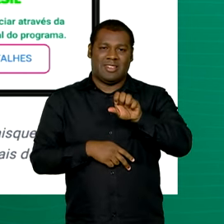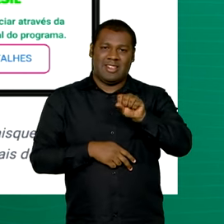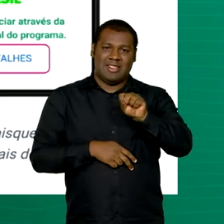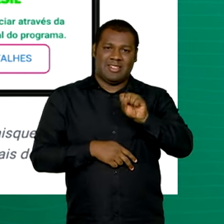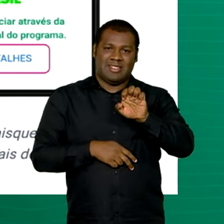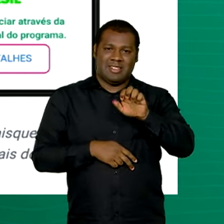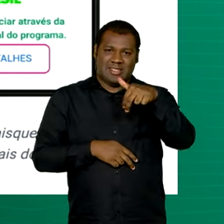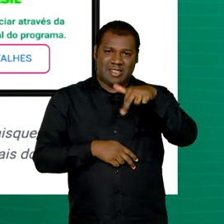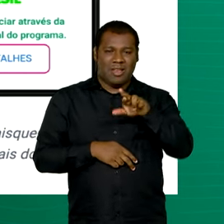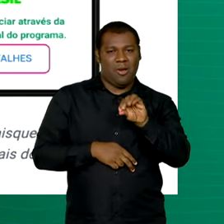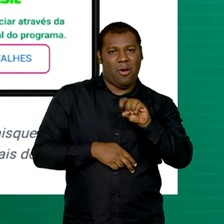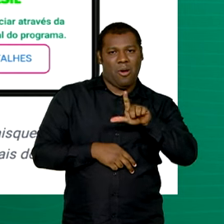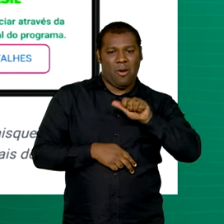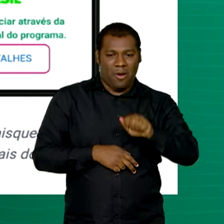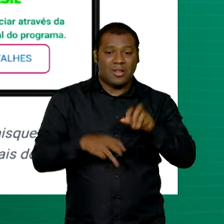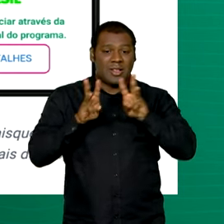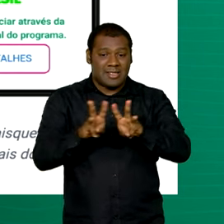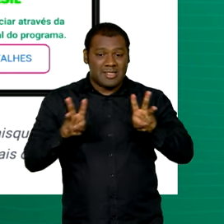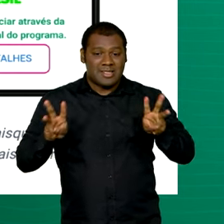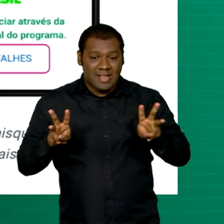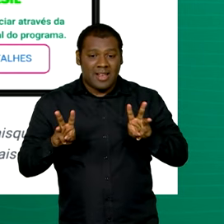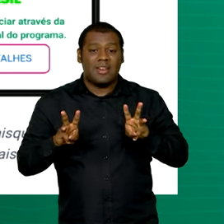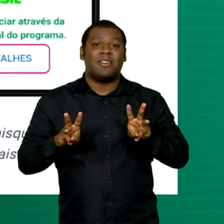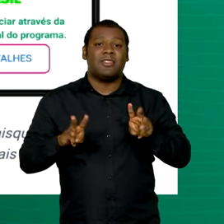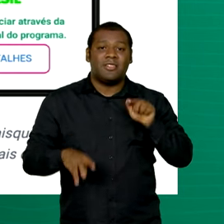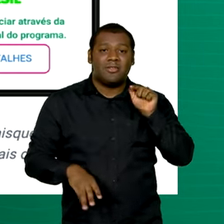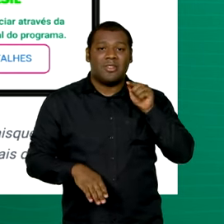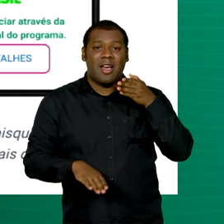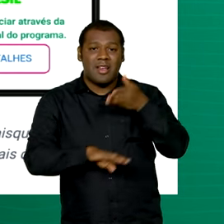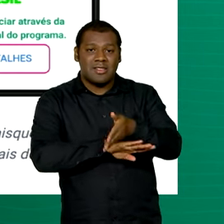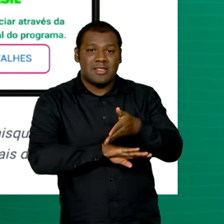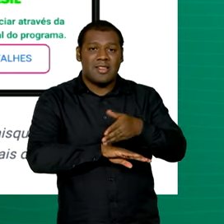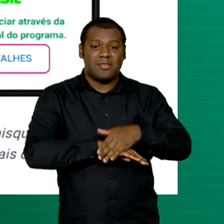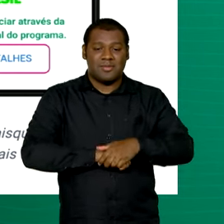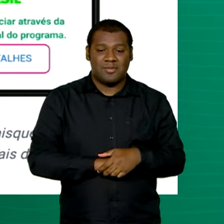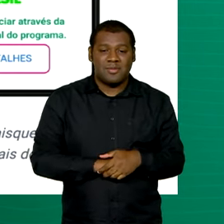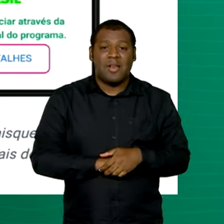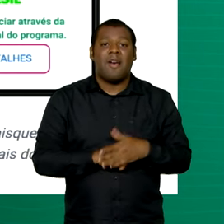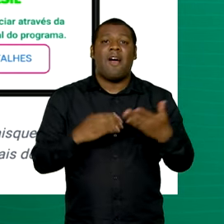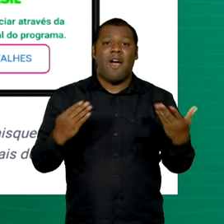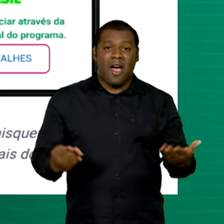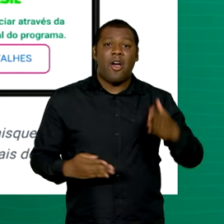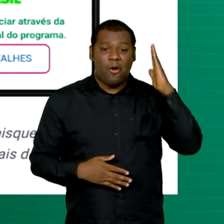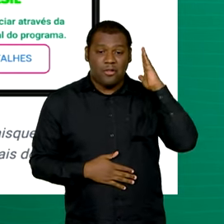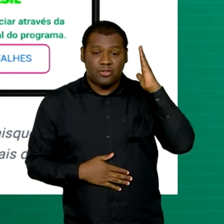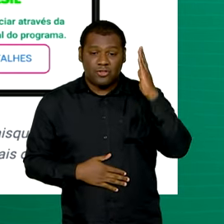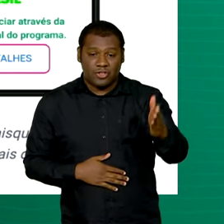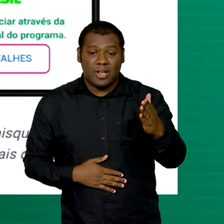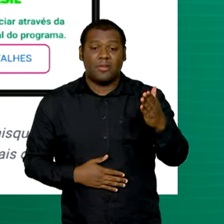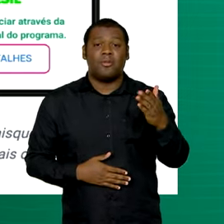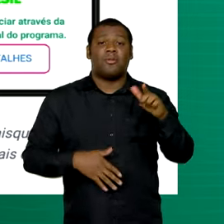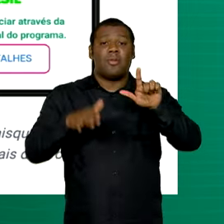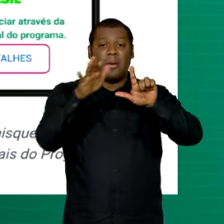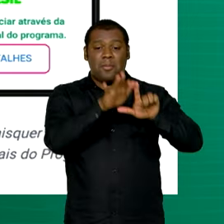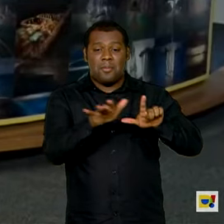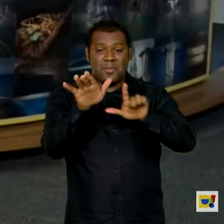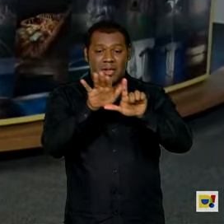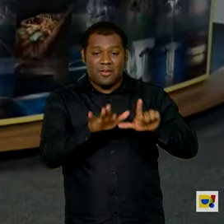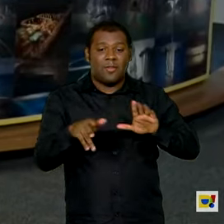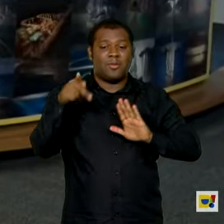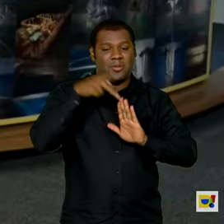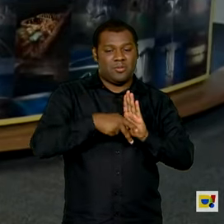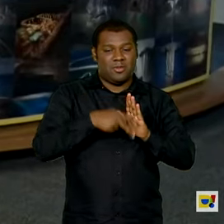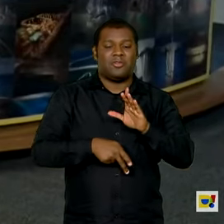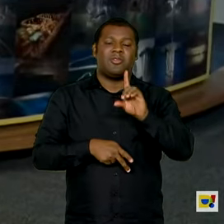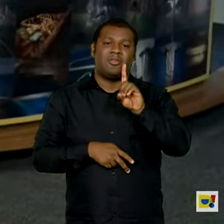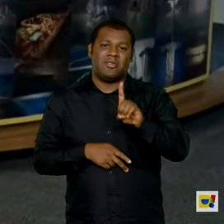Abrir site o usuário será automaticamente direcionado para a plataforma do programa para dar